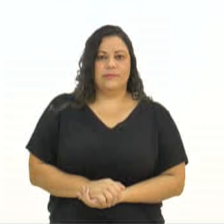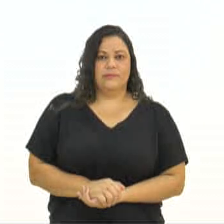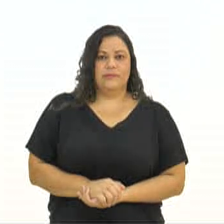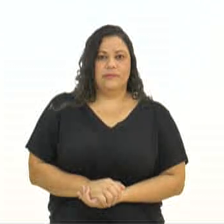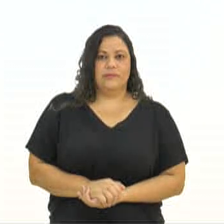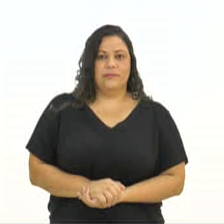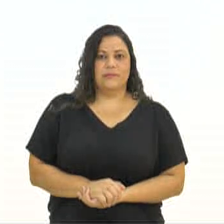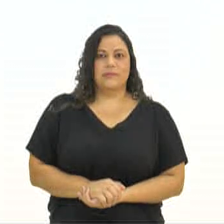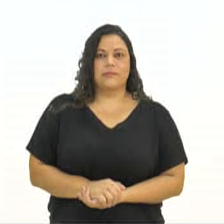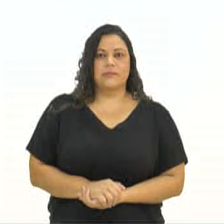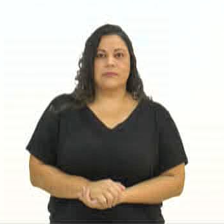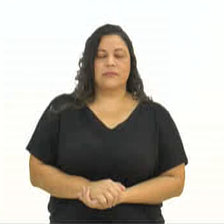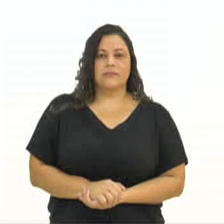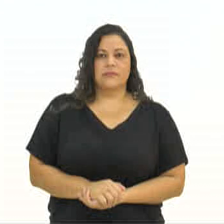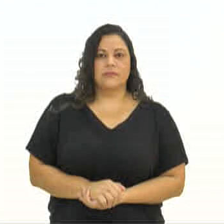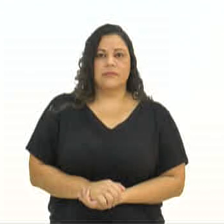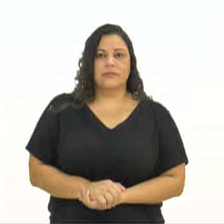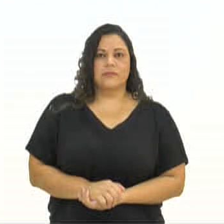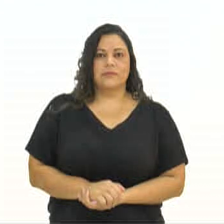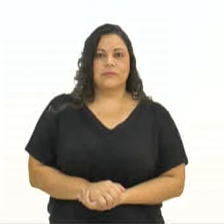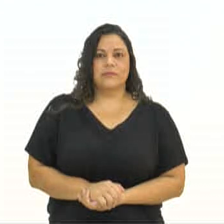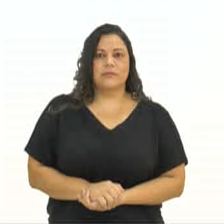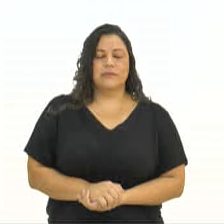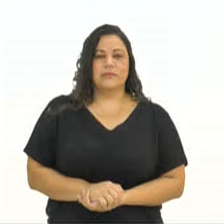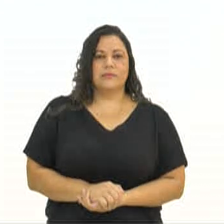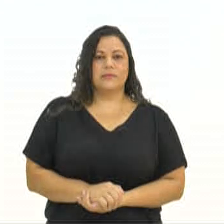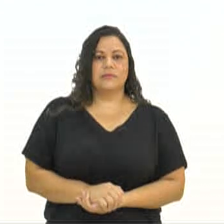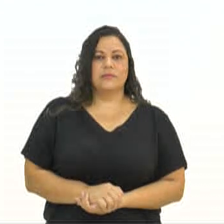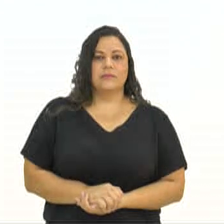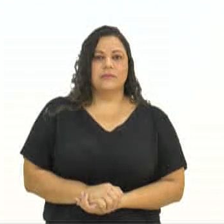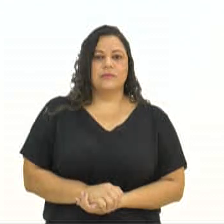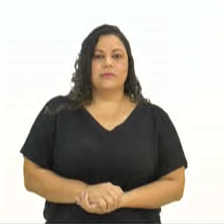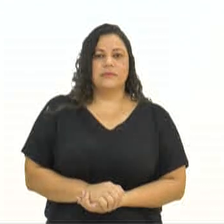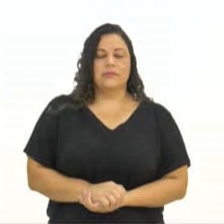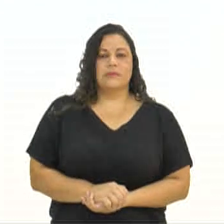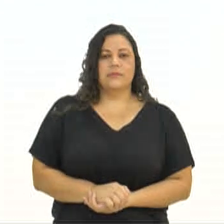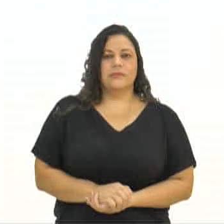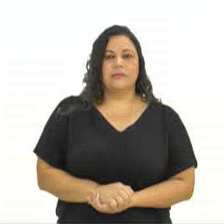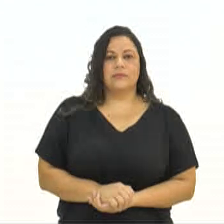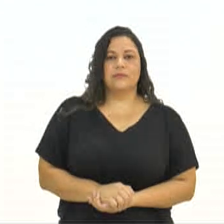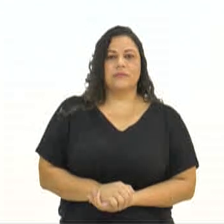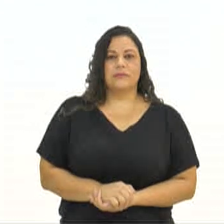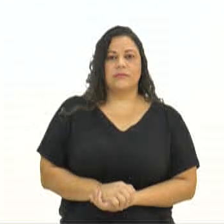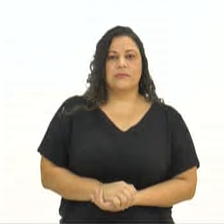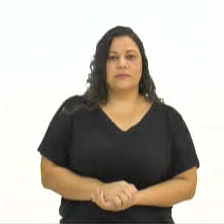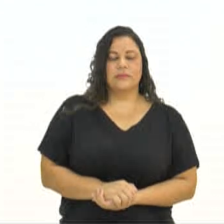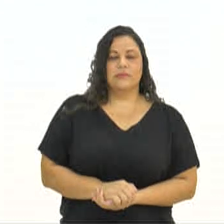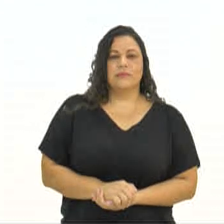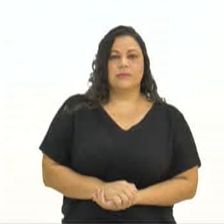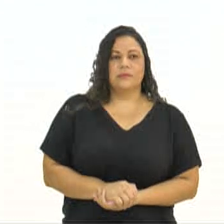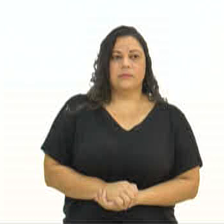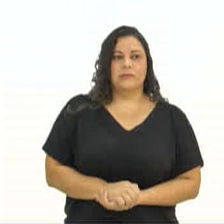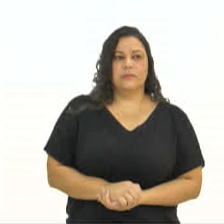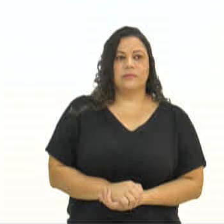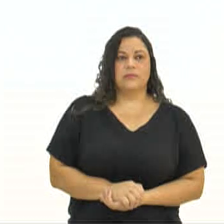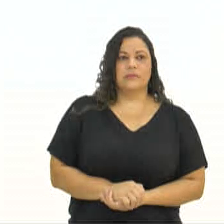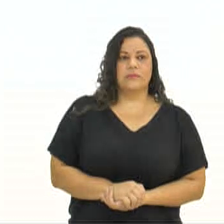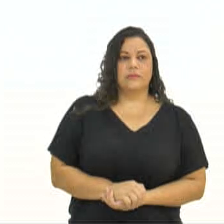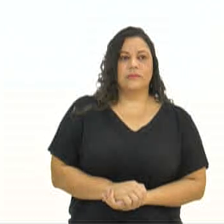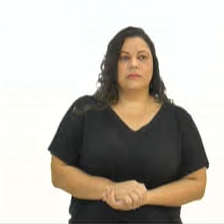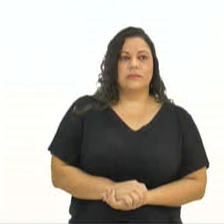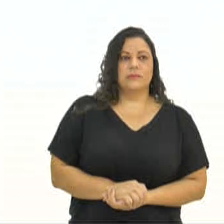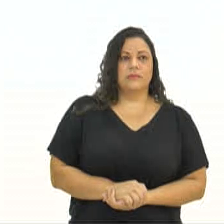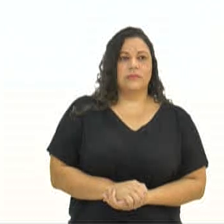niña ladrona de libros, pero trabalhadora e de gran corazón. Lise ama tanto los libros que los